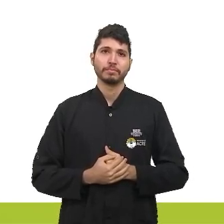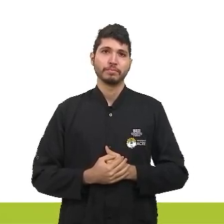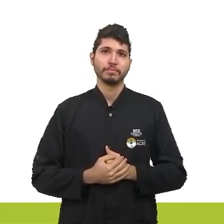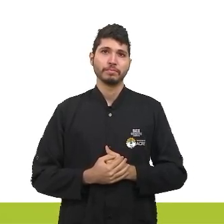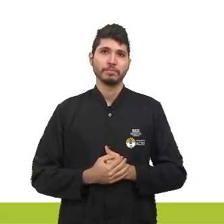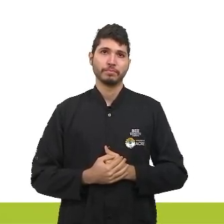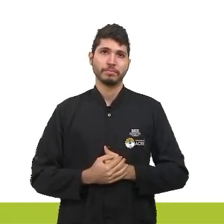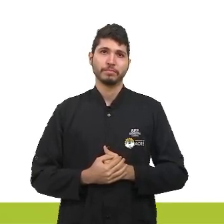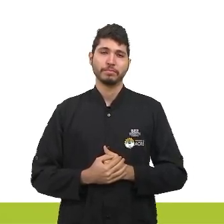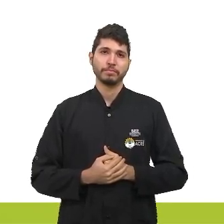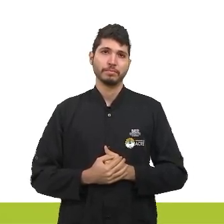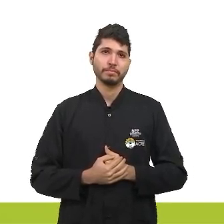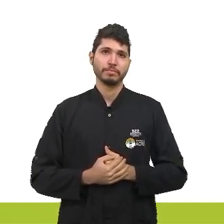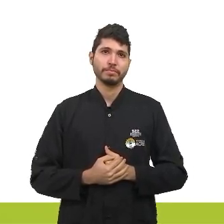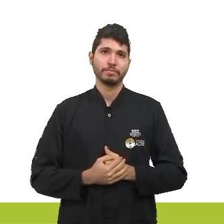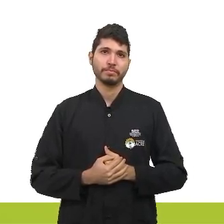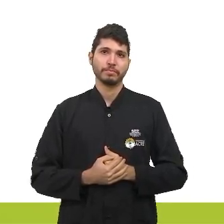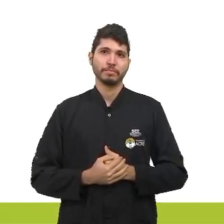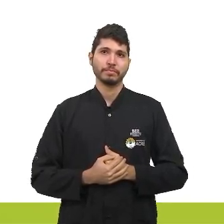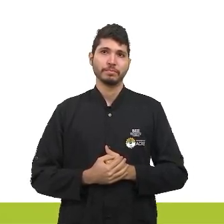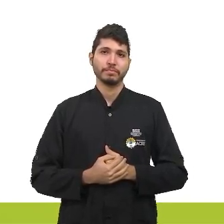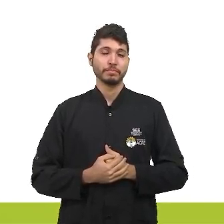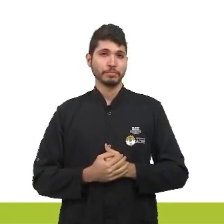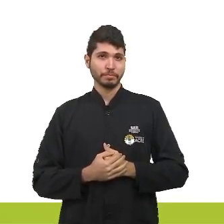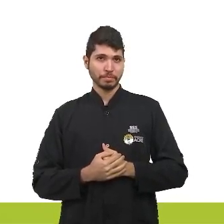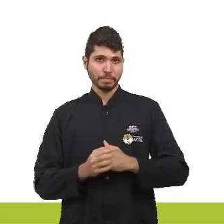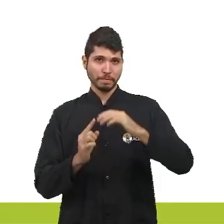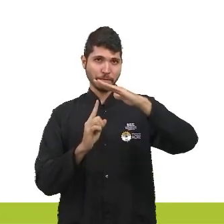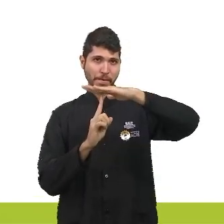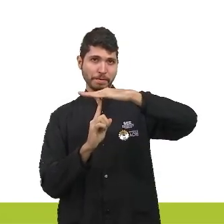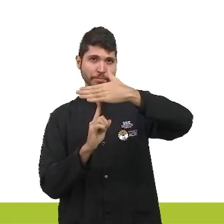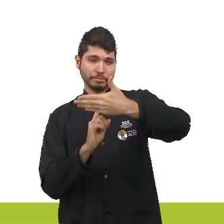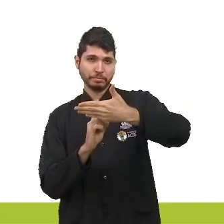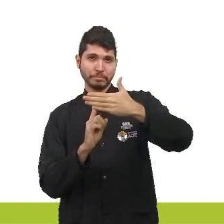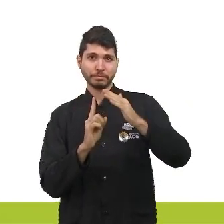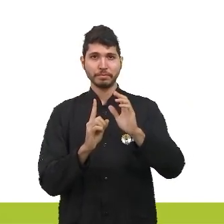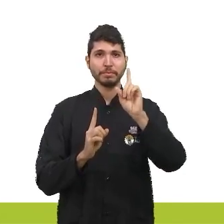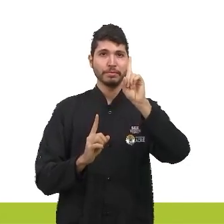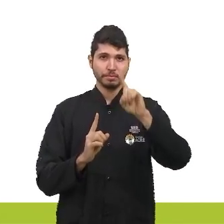falei agora. As faces são os polígonos, de novo,